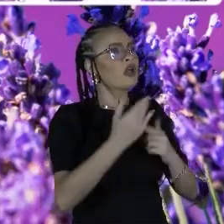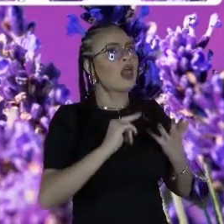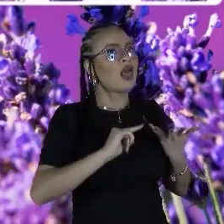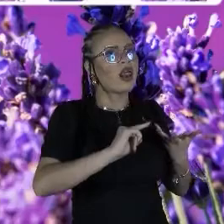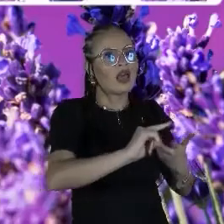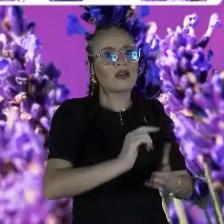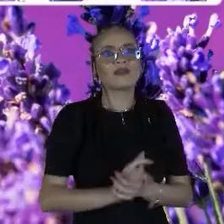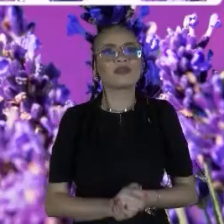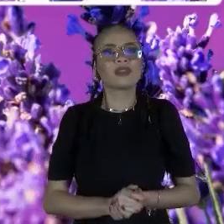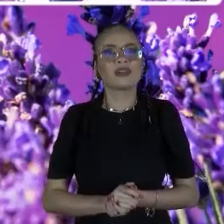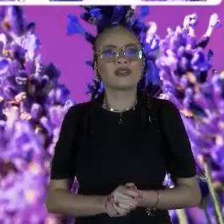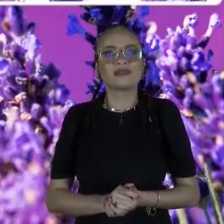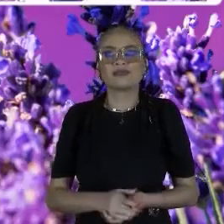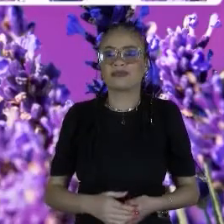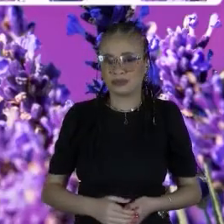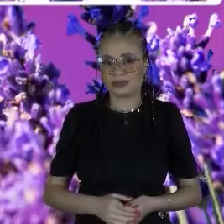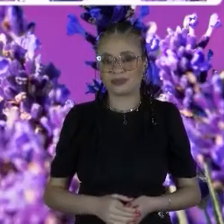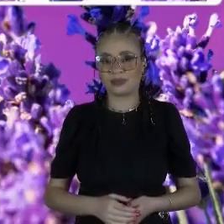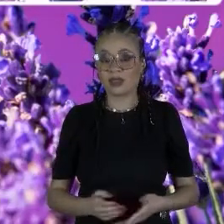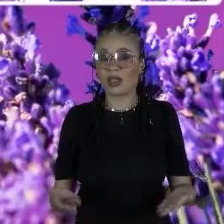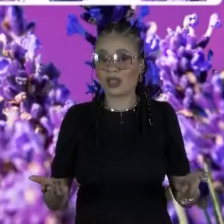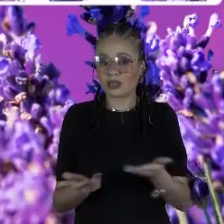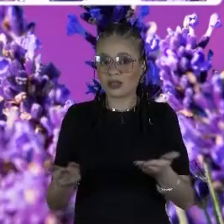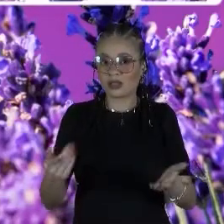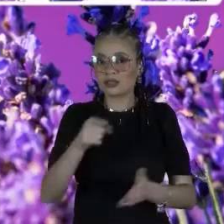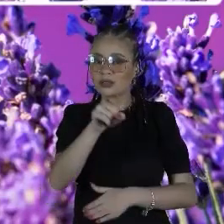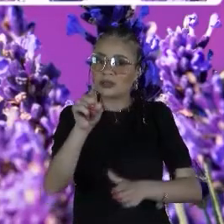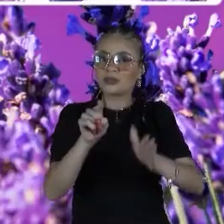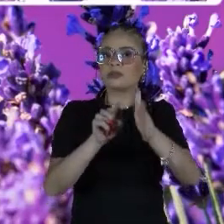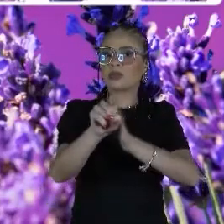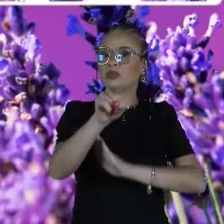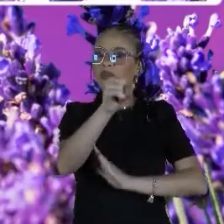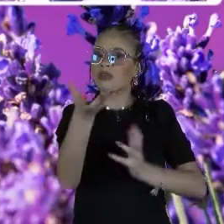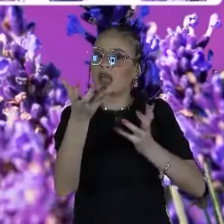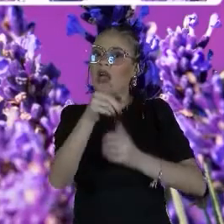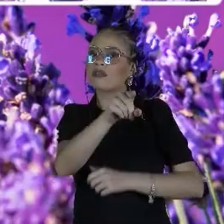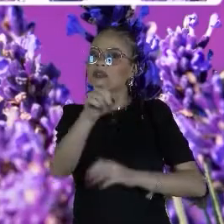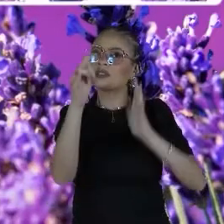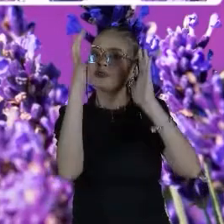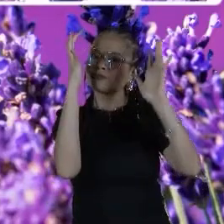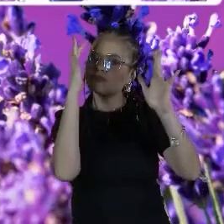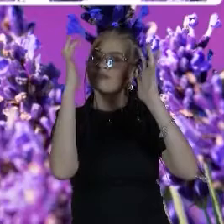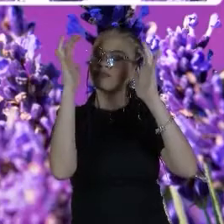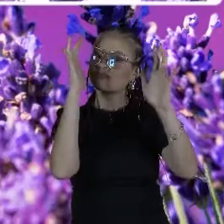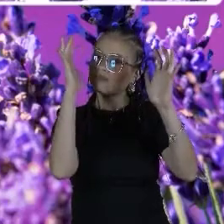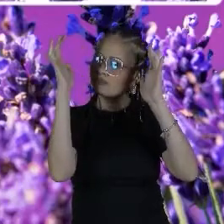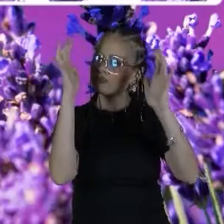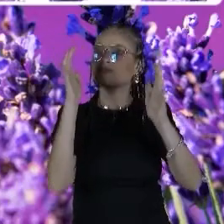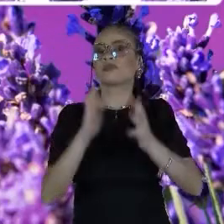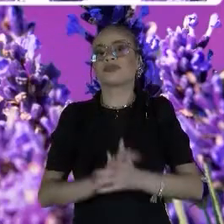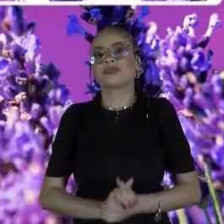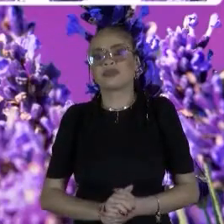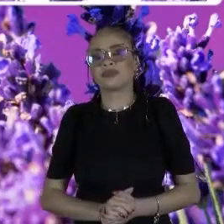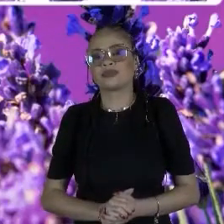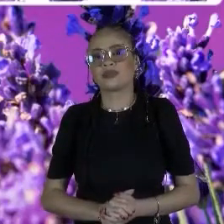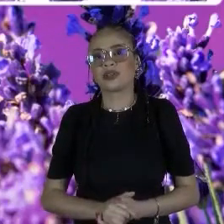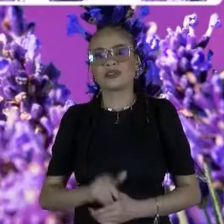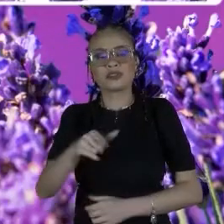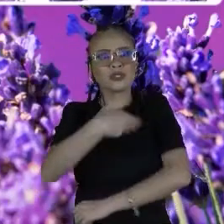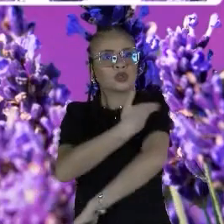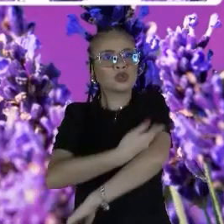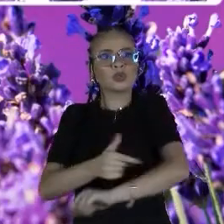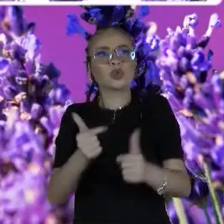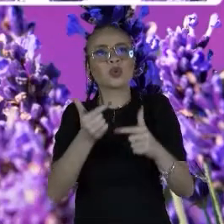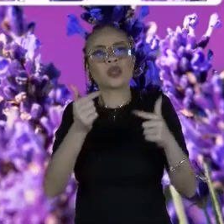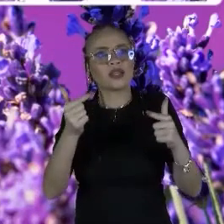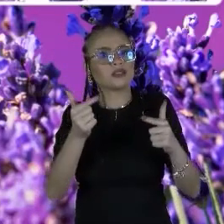pergunta para você hoje que está assistindo e talvez ainda não tem essa rotina de óleos essenciais a minha pergunta para